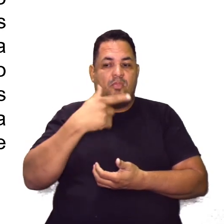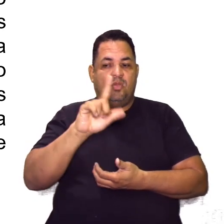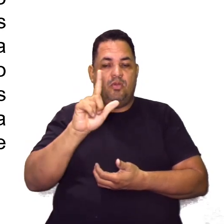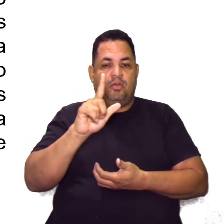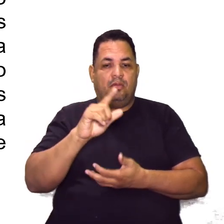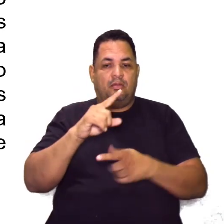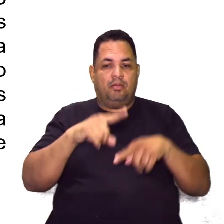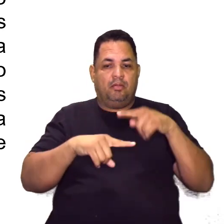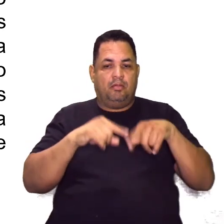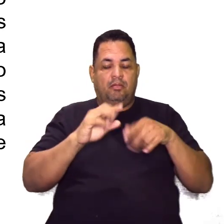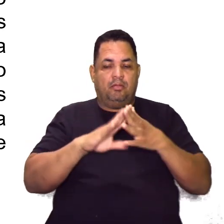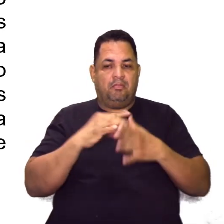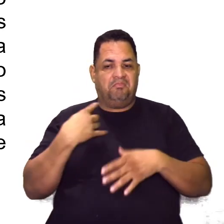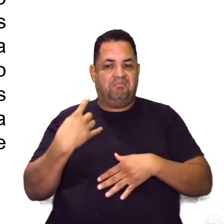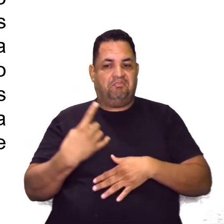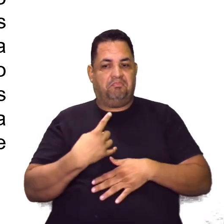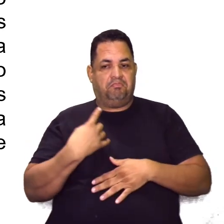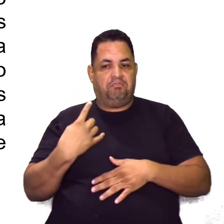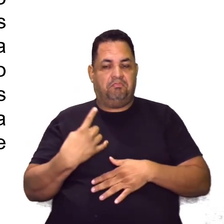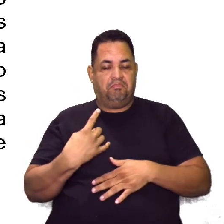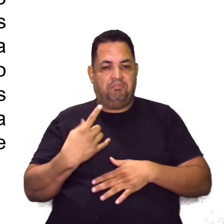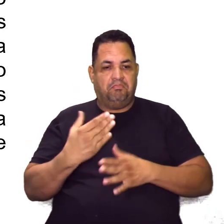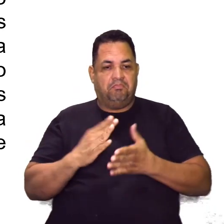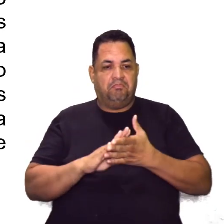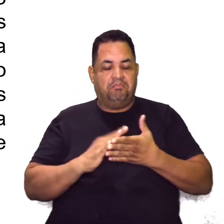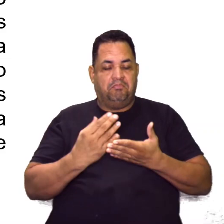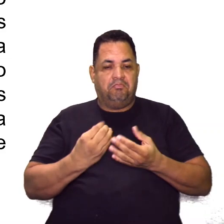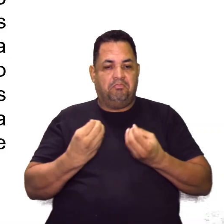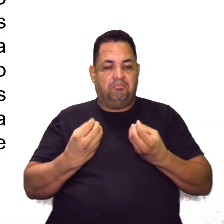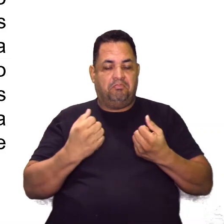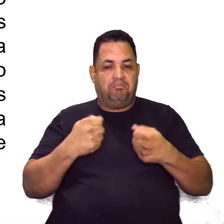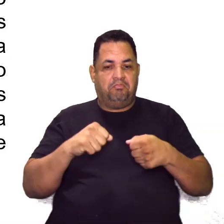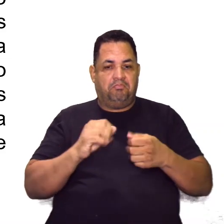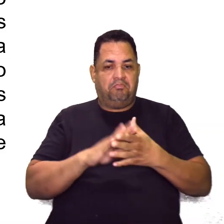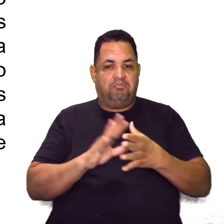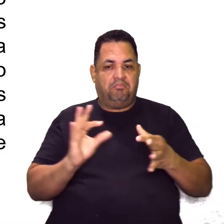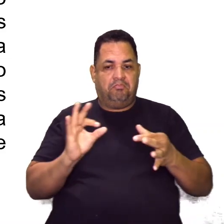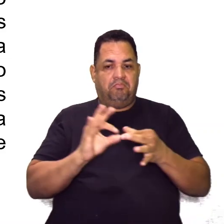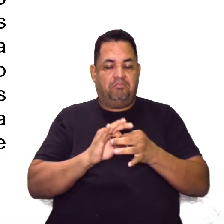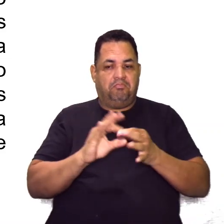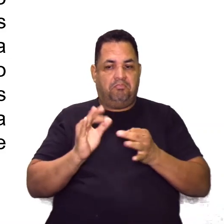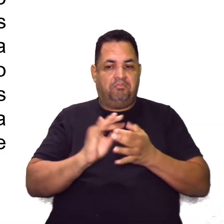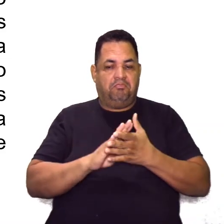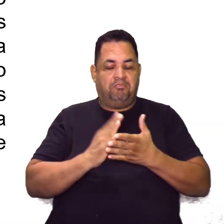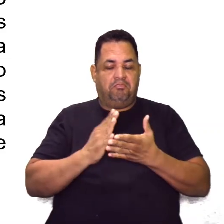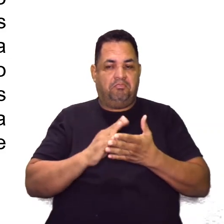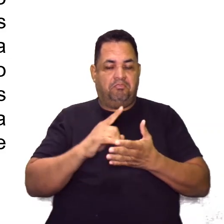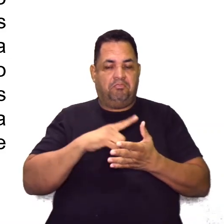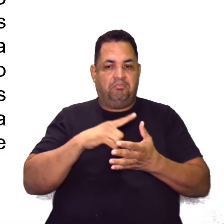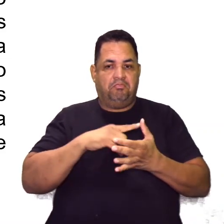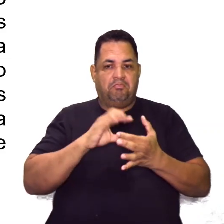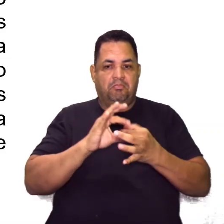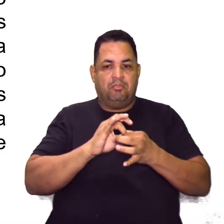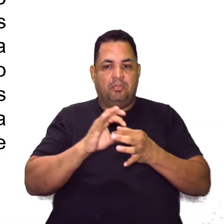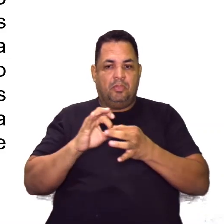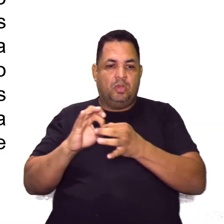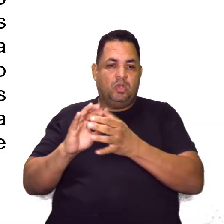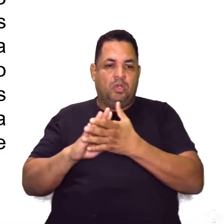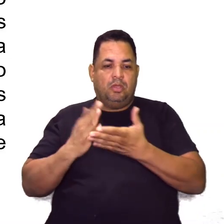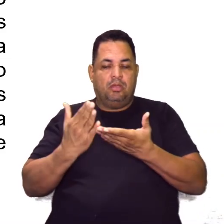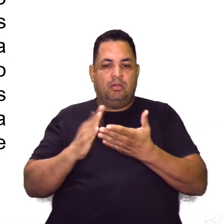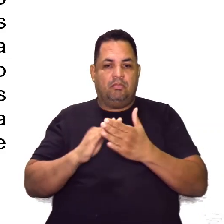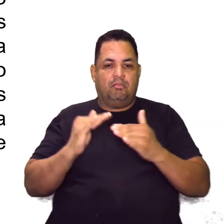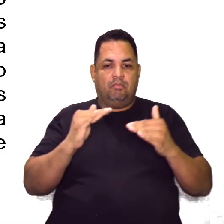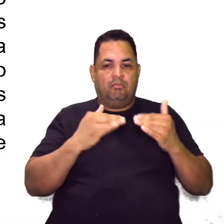outro é um elemento singular, é o único capaz de ligar-se a si mesmo em longas cadeias